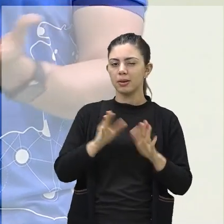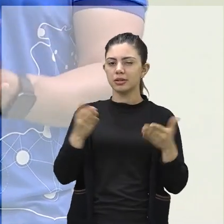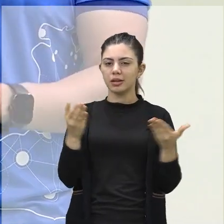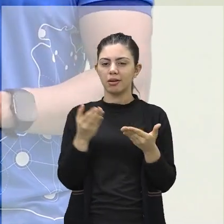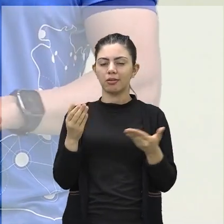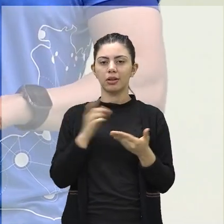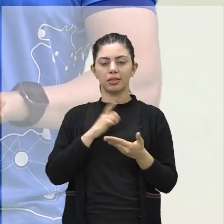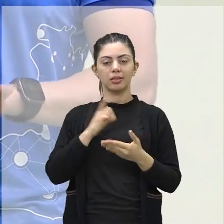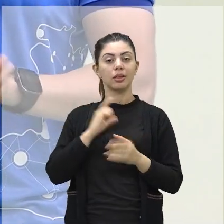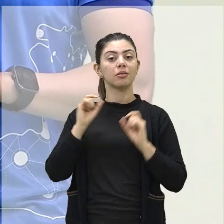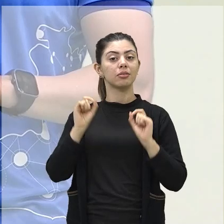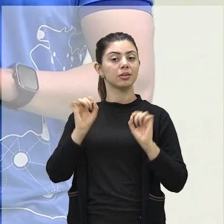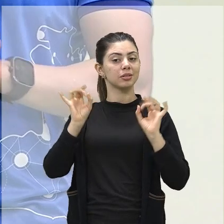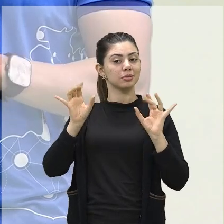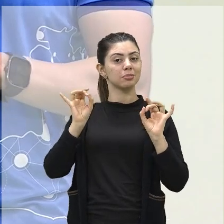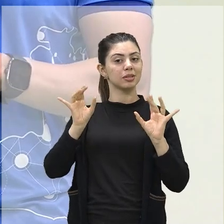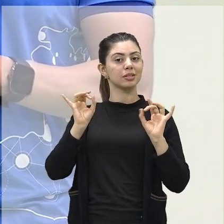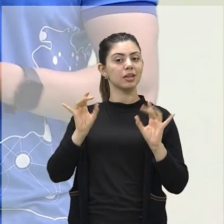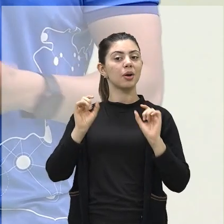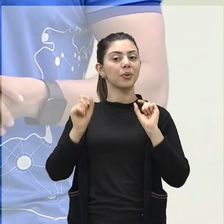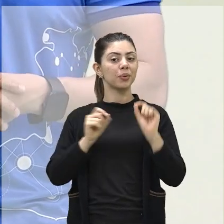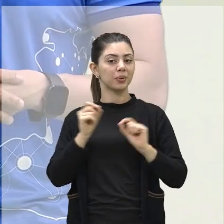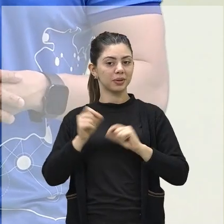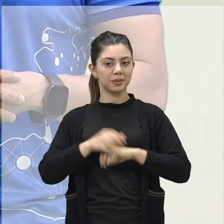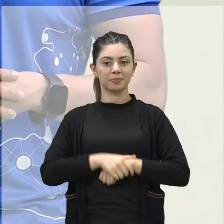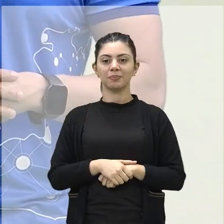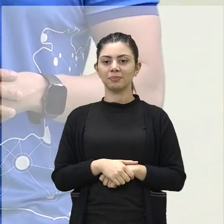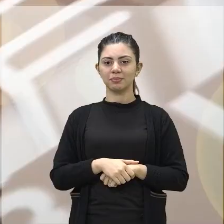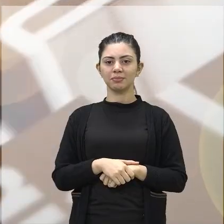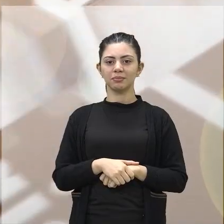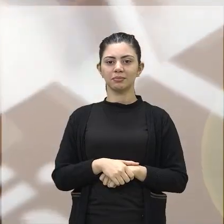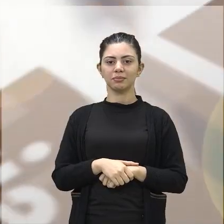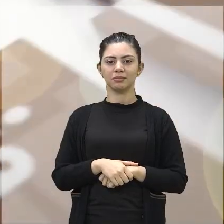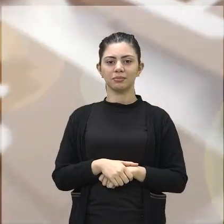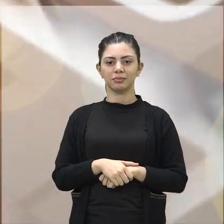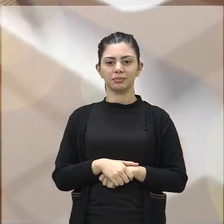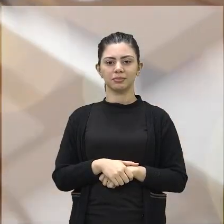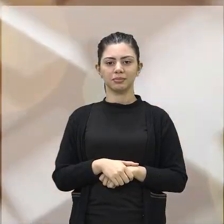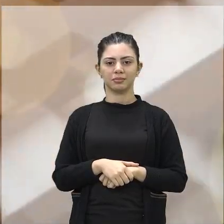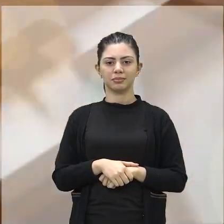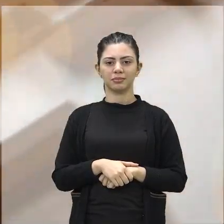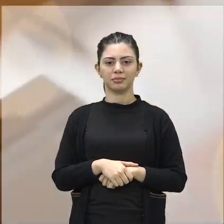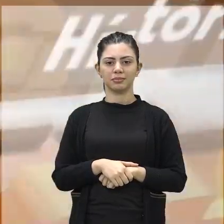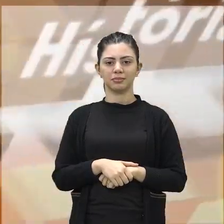da nossa aula, que é o chamado Humanas Verso.